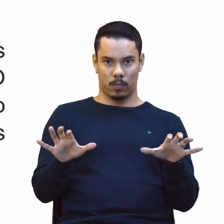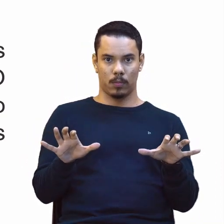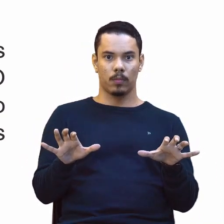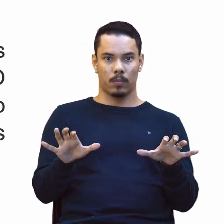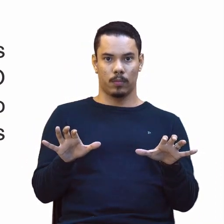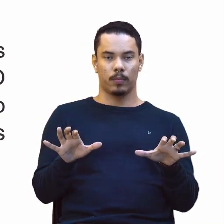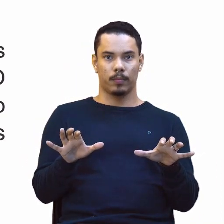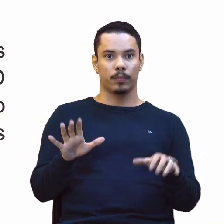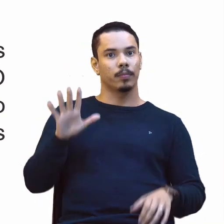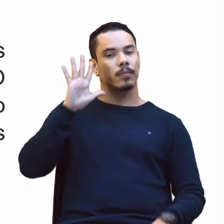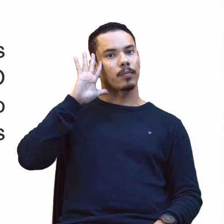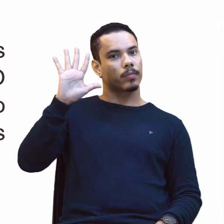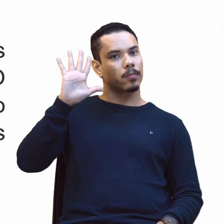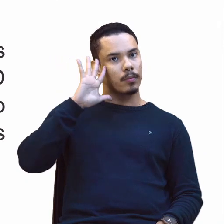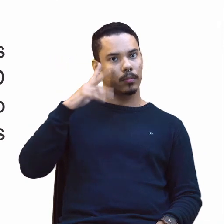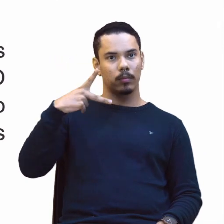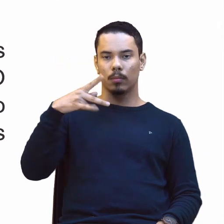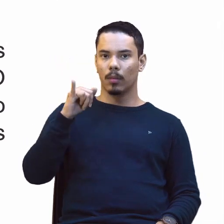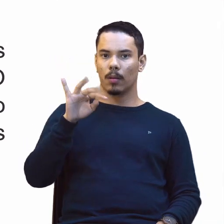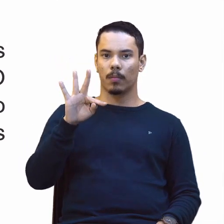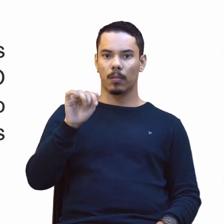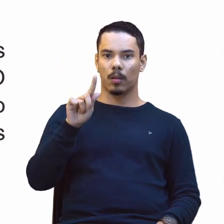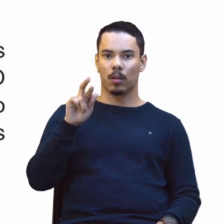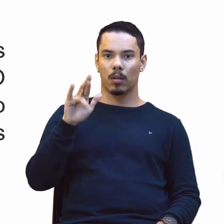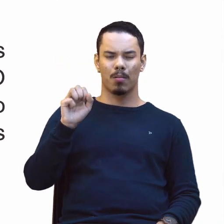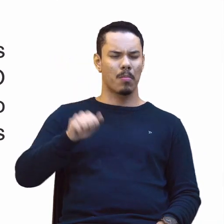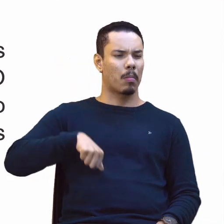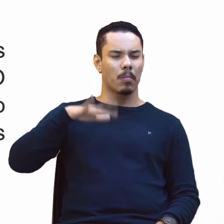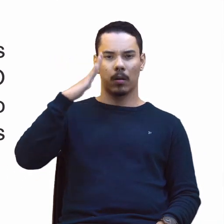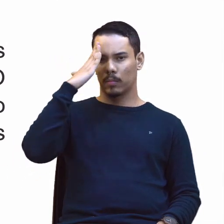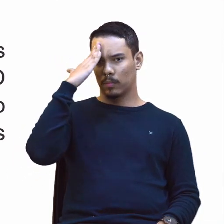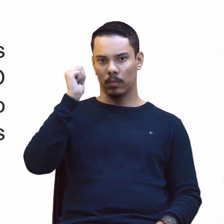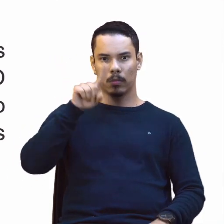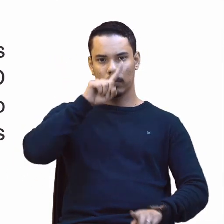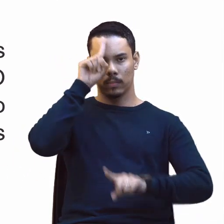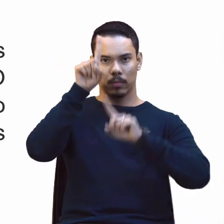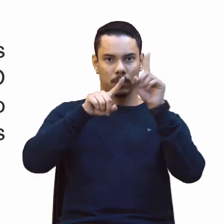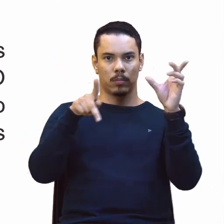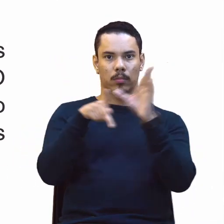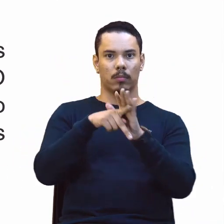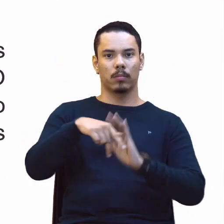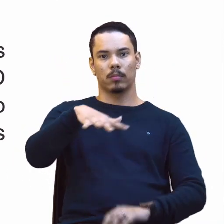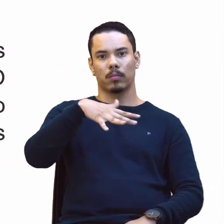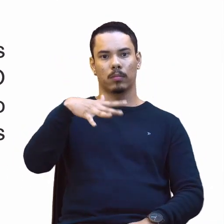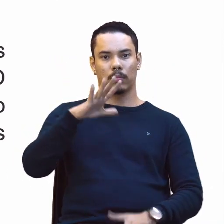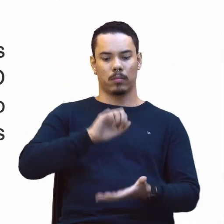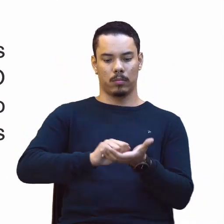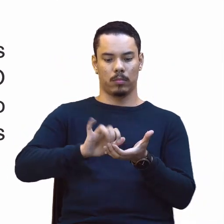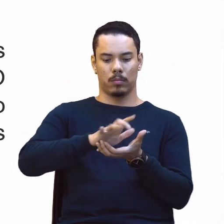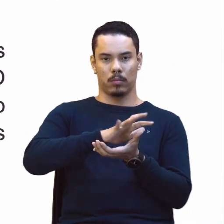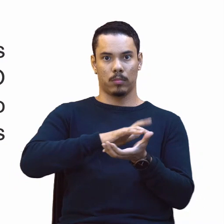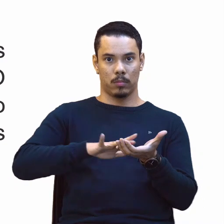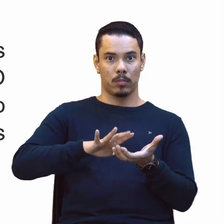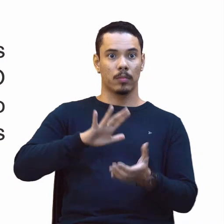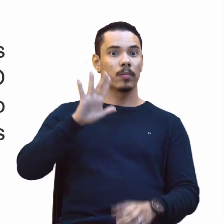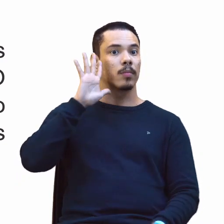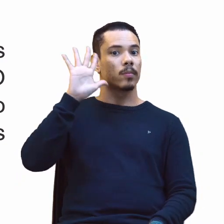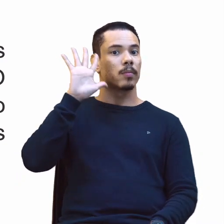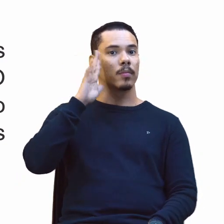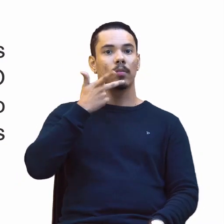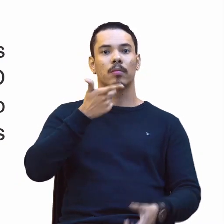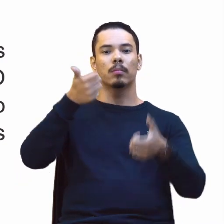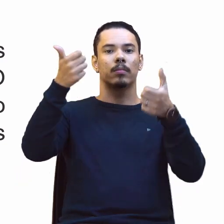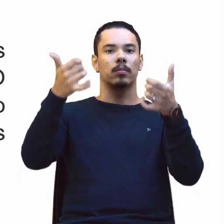O teorema de Pitágoras é uma das mais conhecidas ideias no campo da geometria. O teorema diz: em